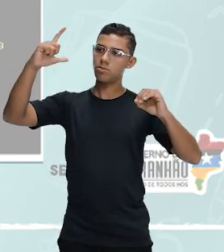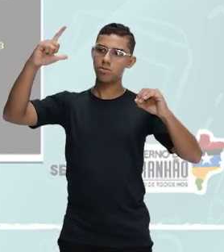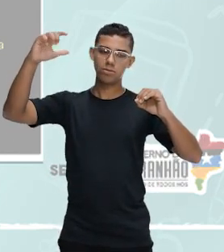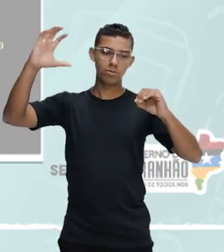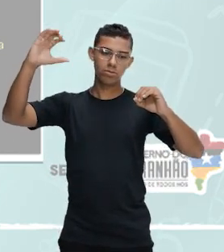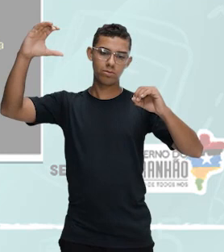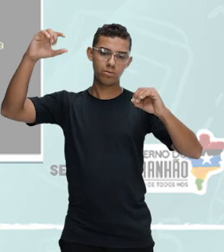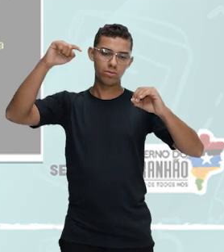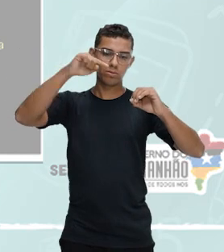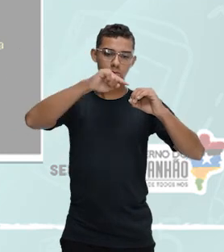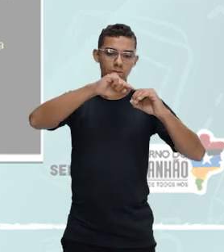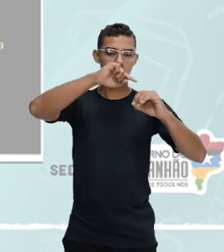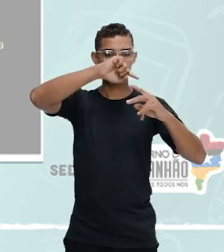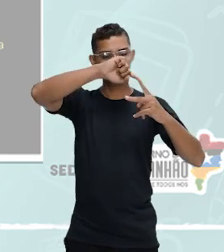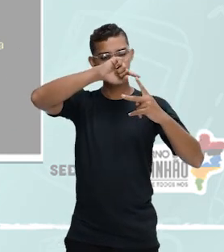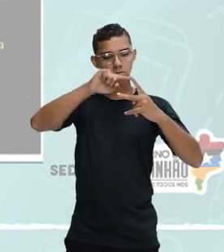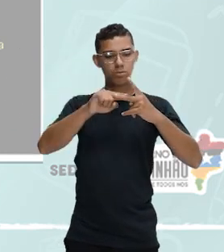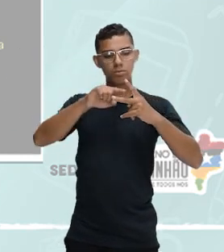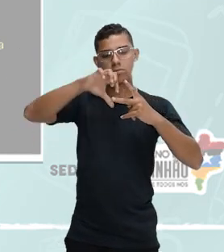aí com 90 graus